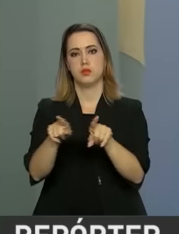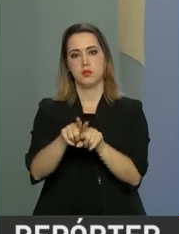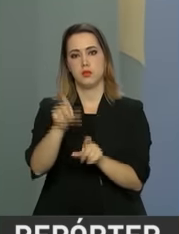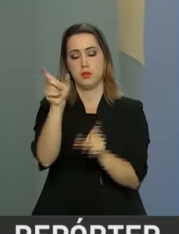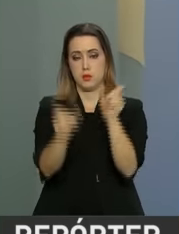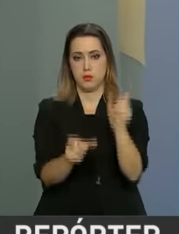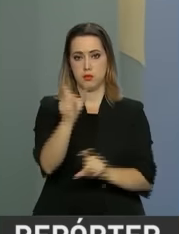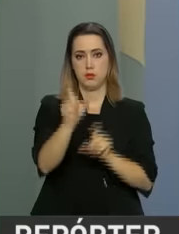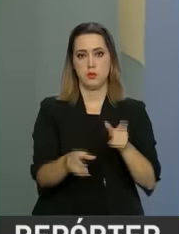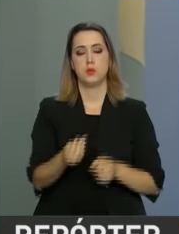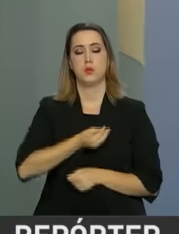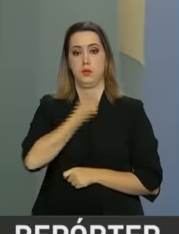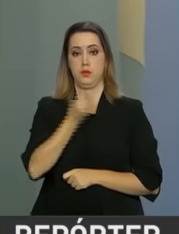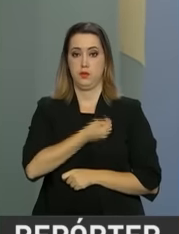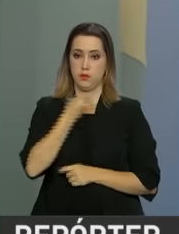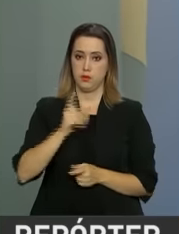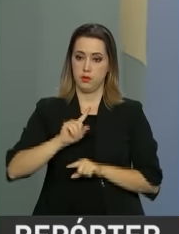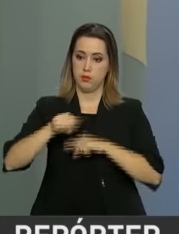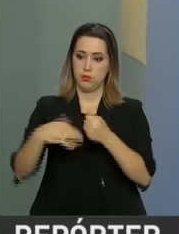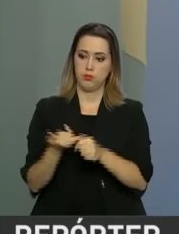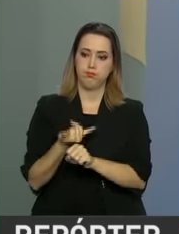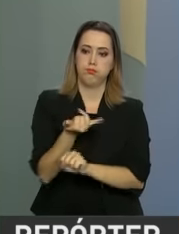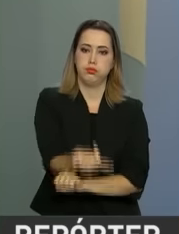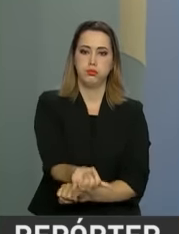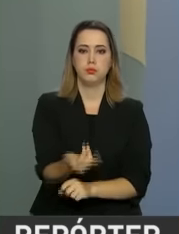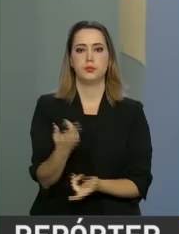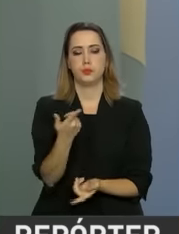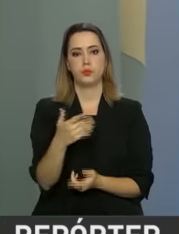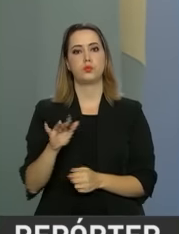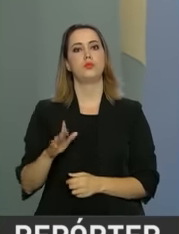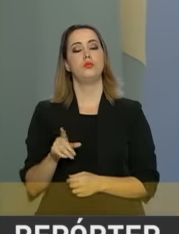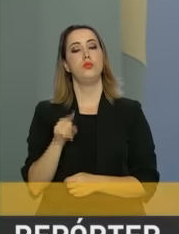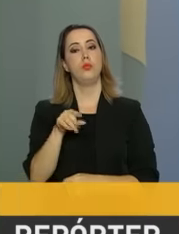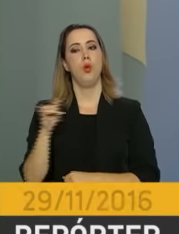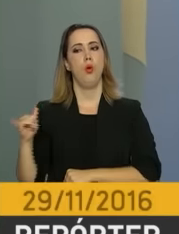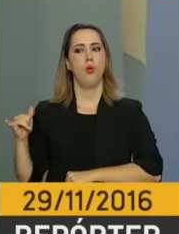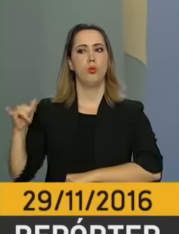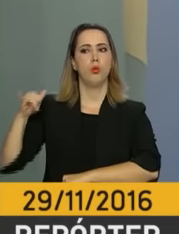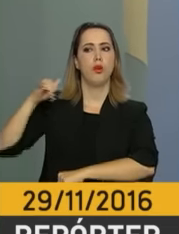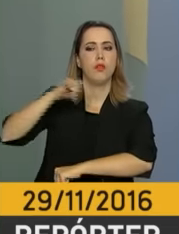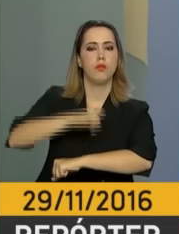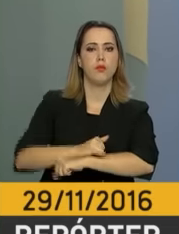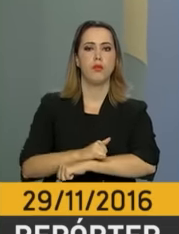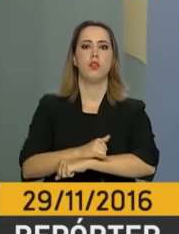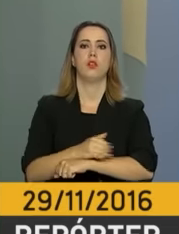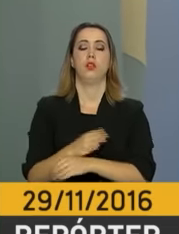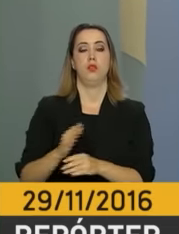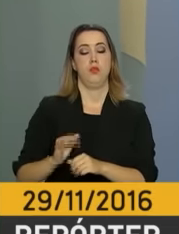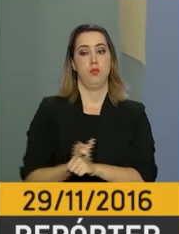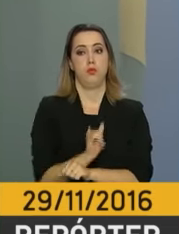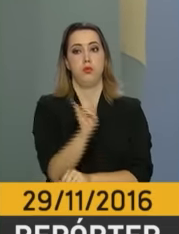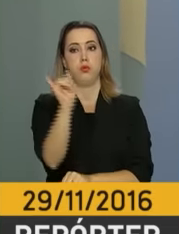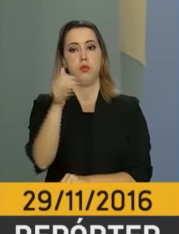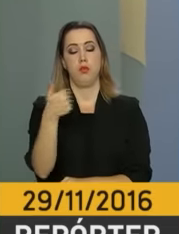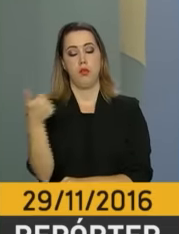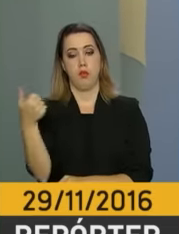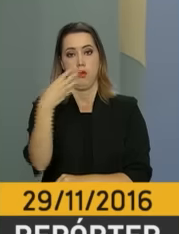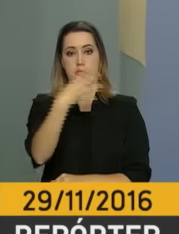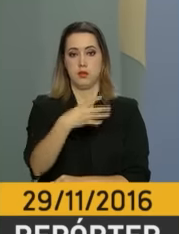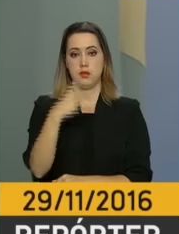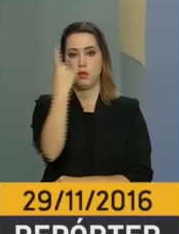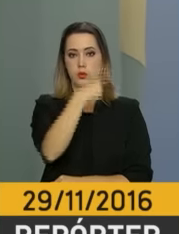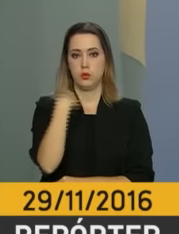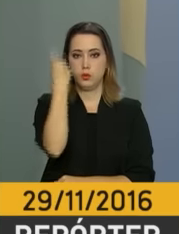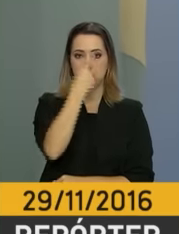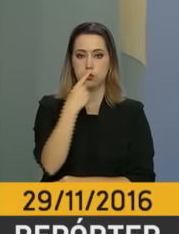do acidente. A aeronave, um C-99, decolou às 14 horas do aeroporto de Guarulhos, em São Paulo, com